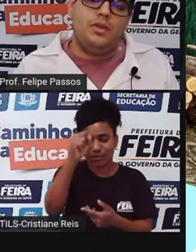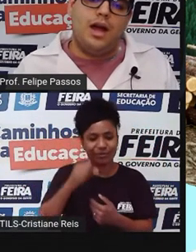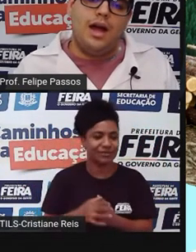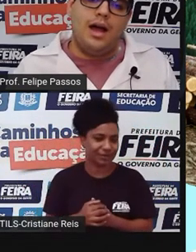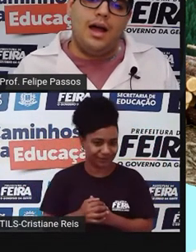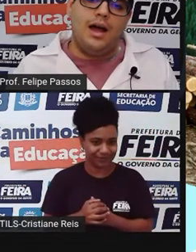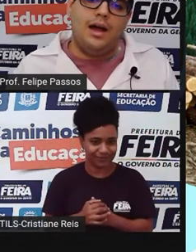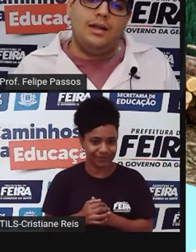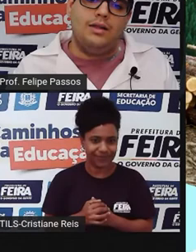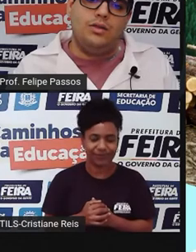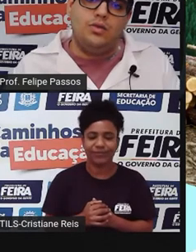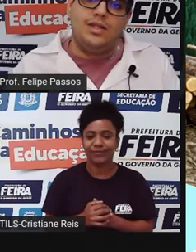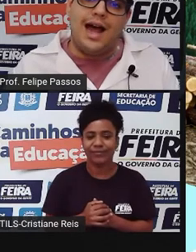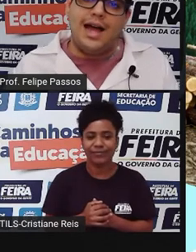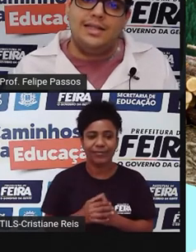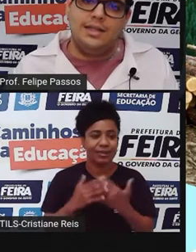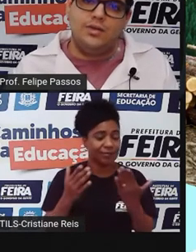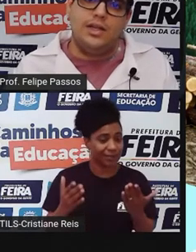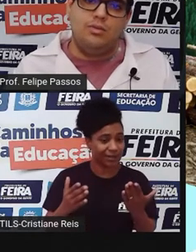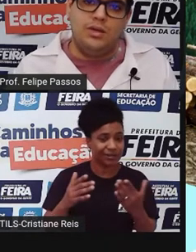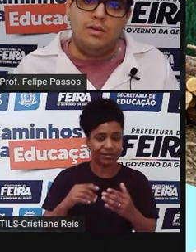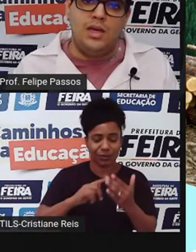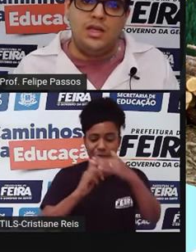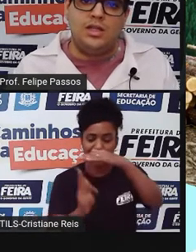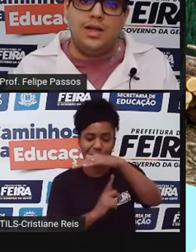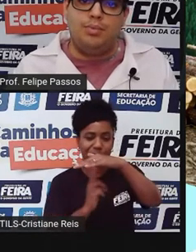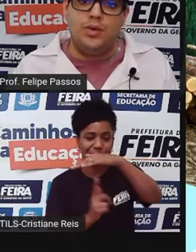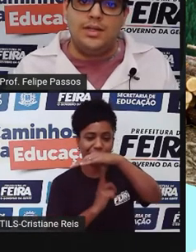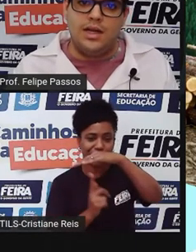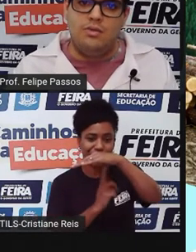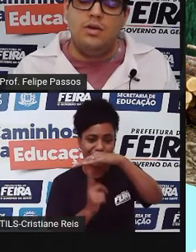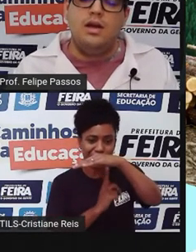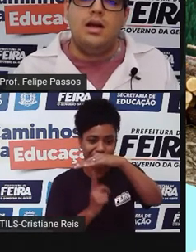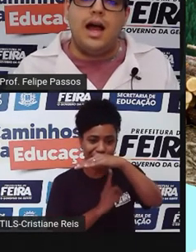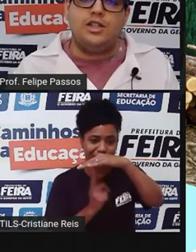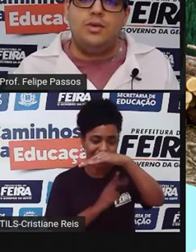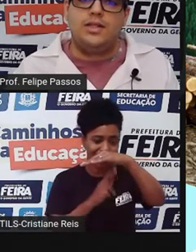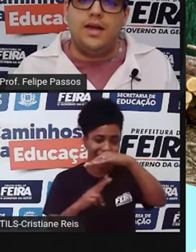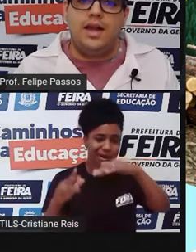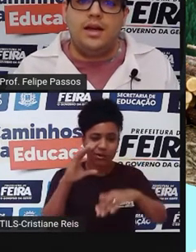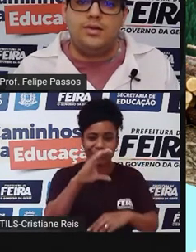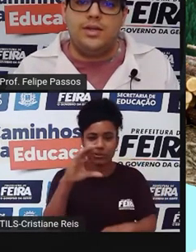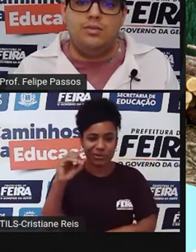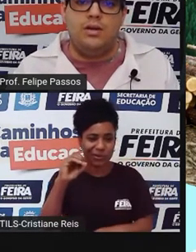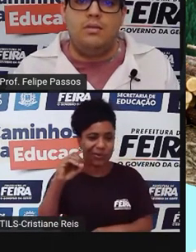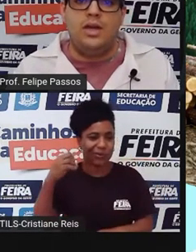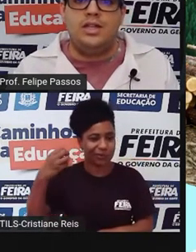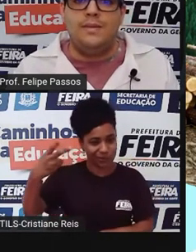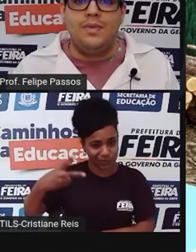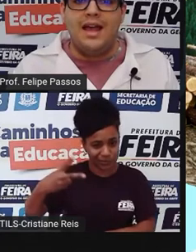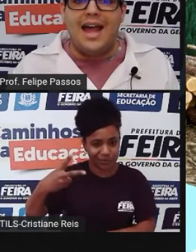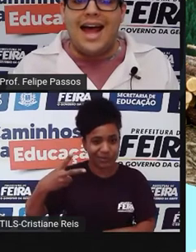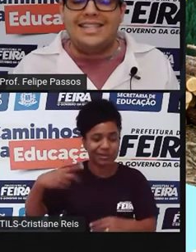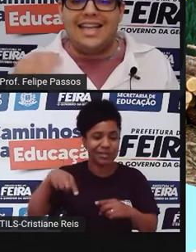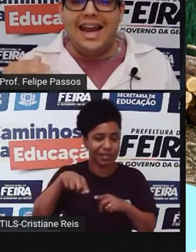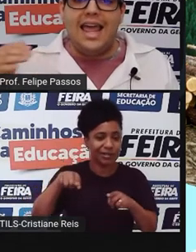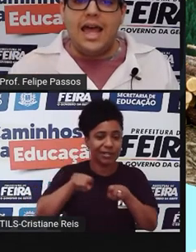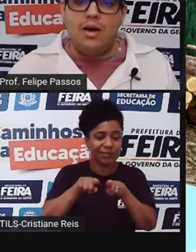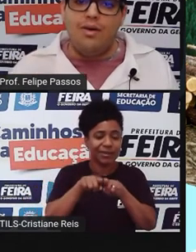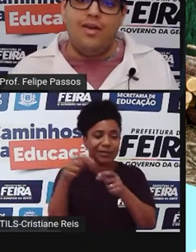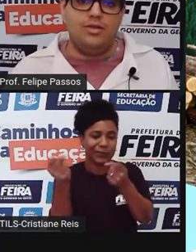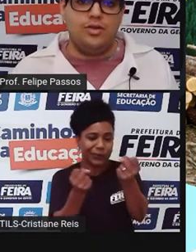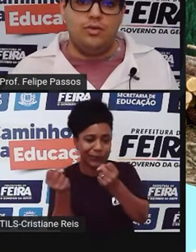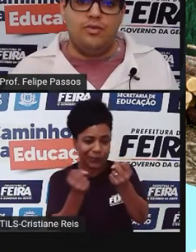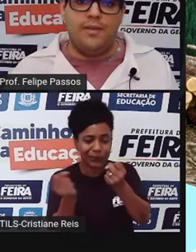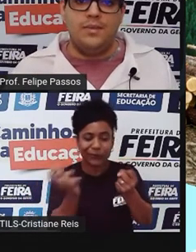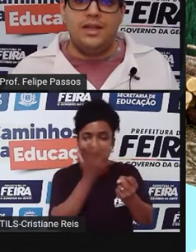parte dos gases que o ser humano emite, da poluição atmosférica que o ser humano emite, acelera